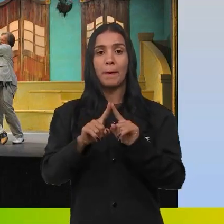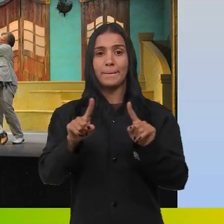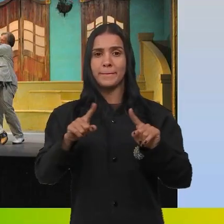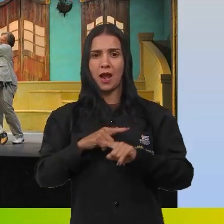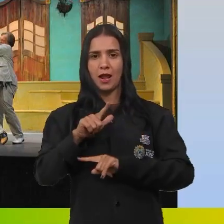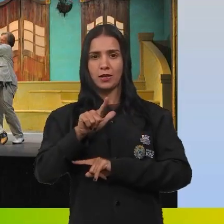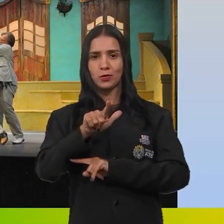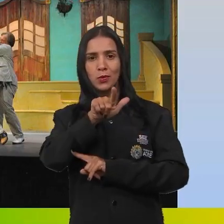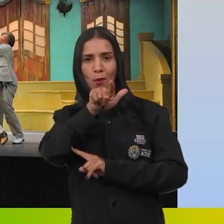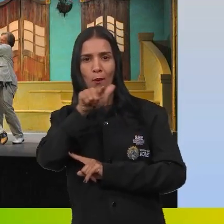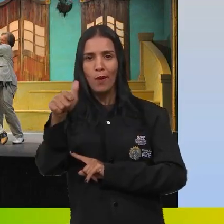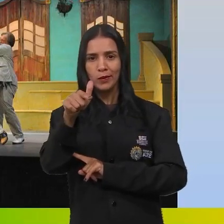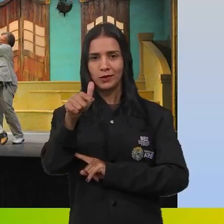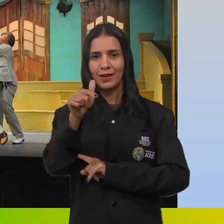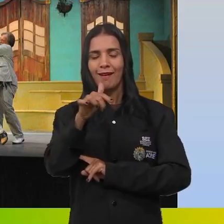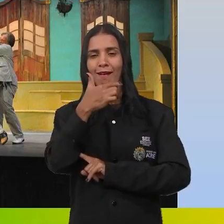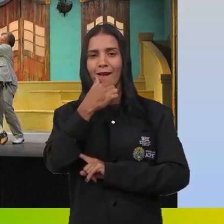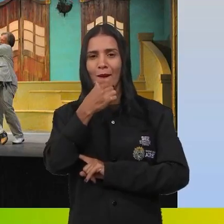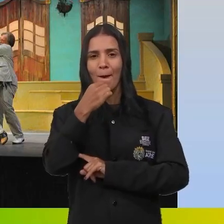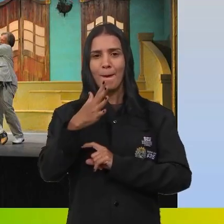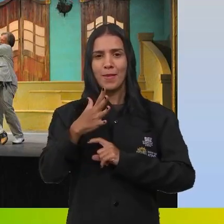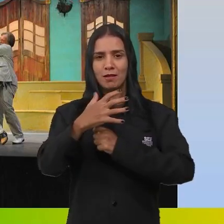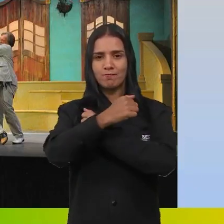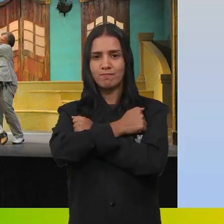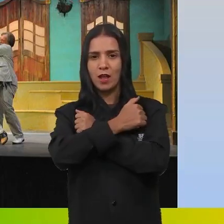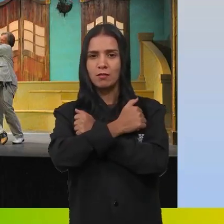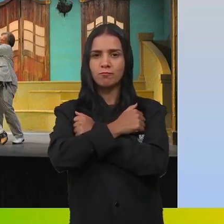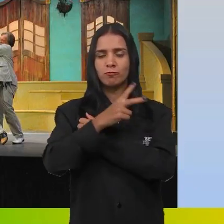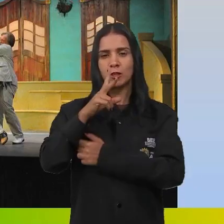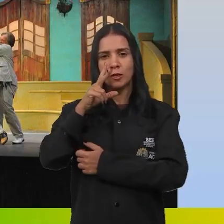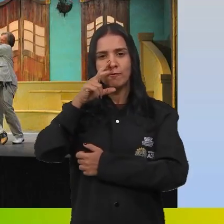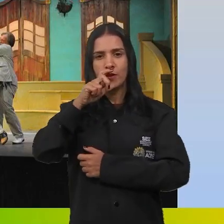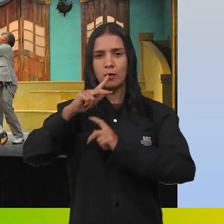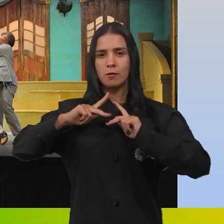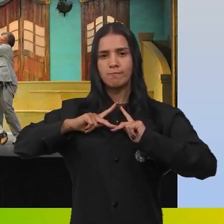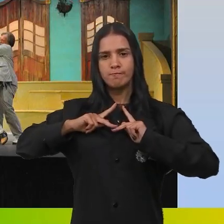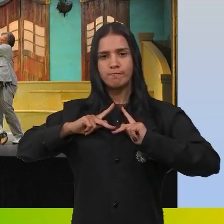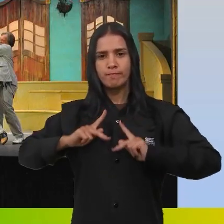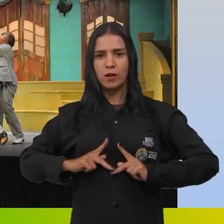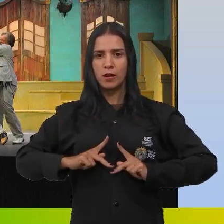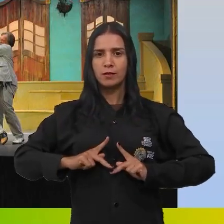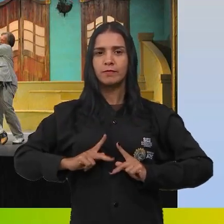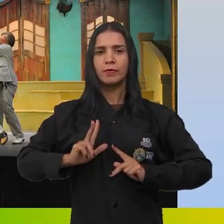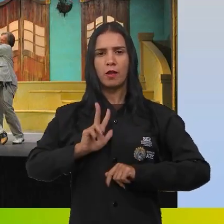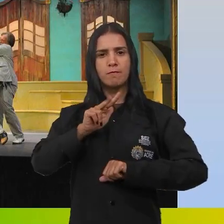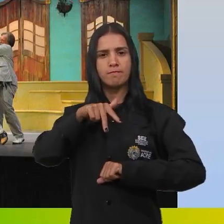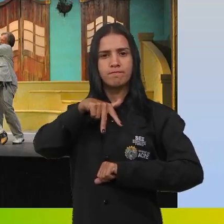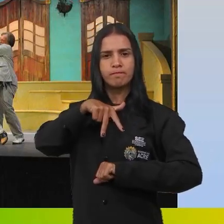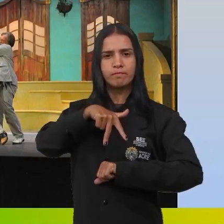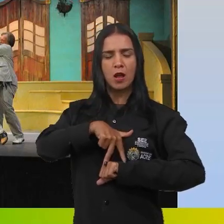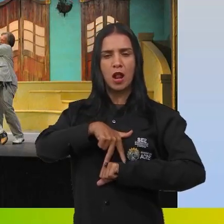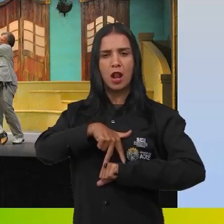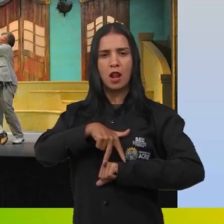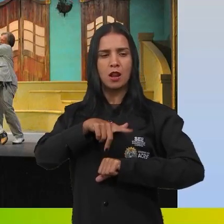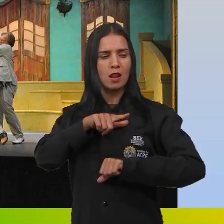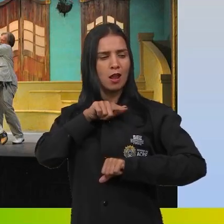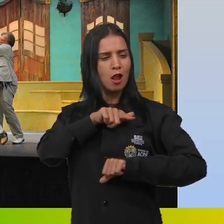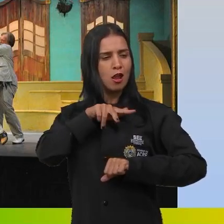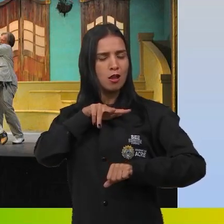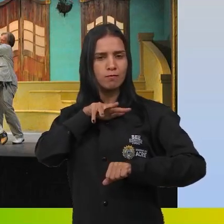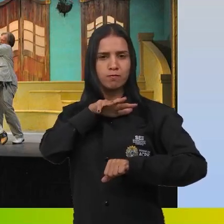que exerce a força, que está aí por trás, ele mostra uma postura de que está em pé, de gestos